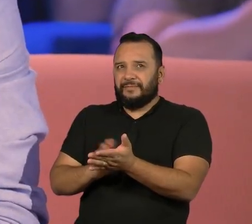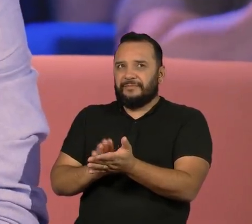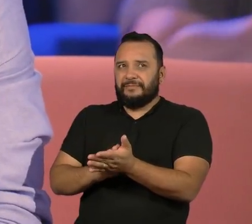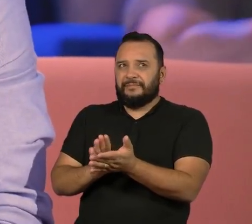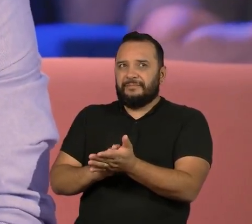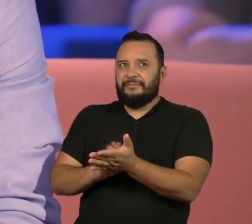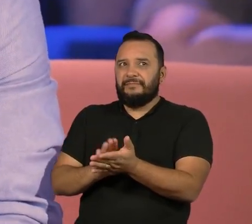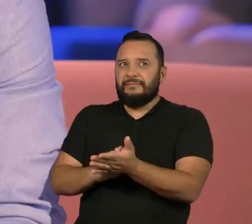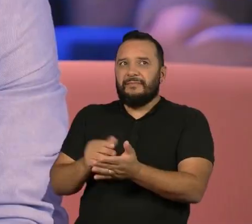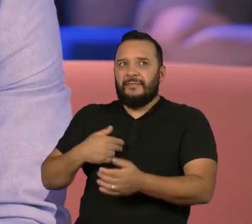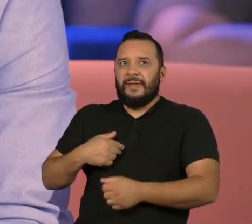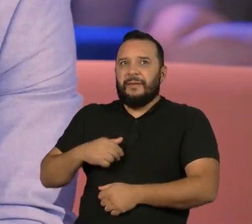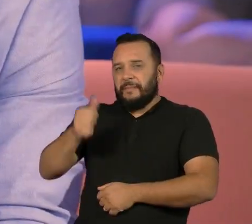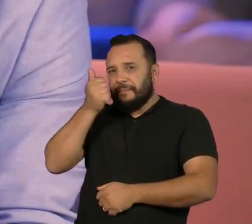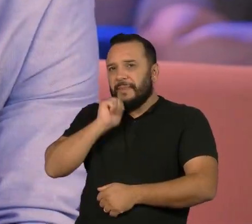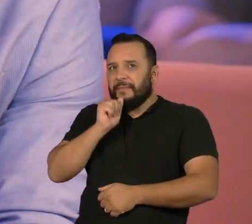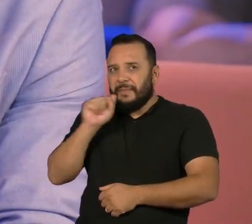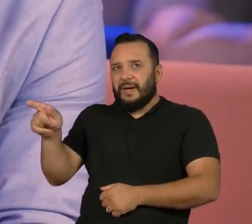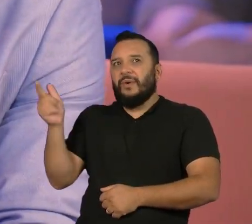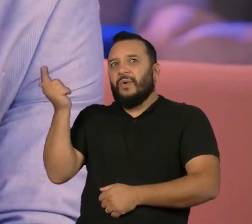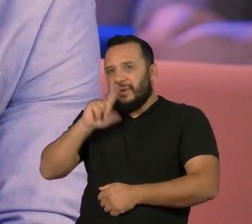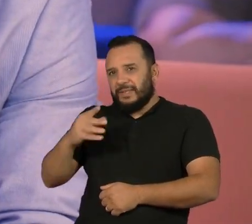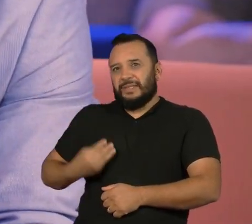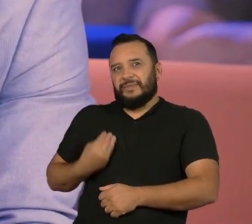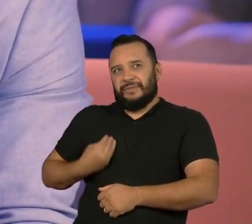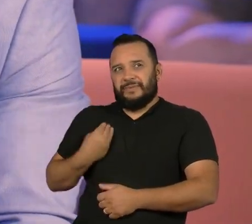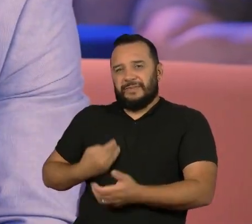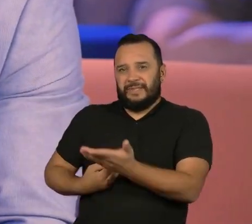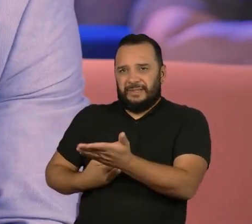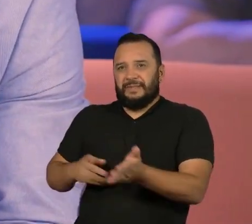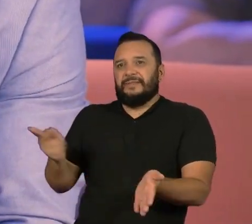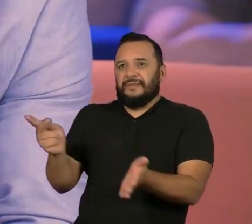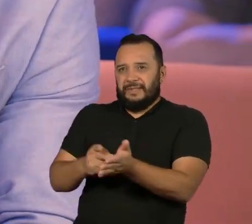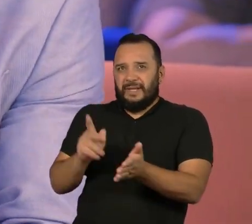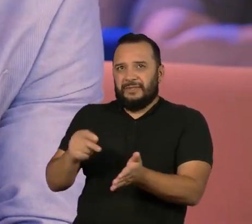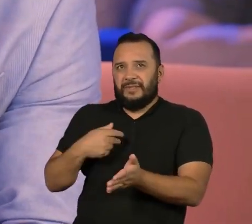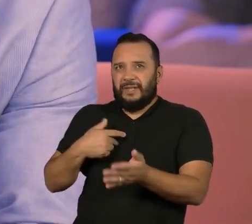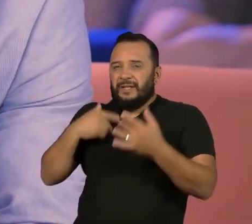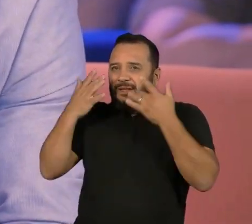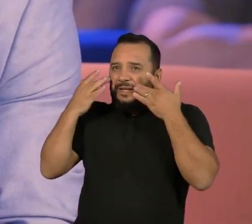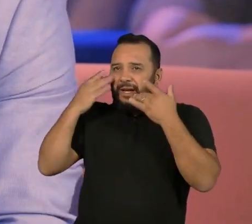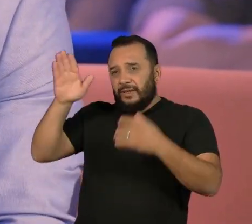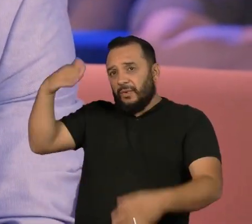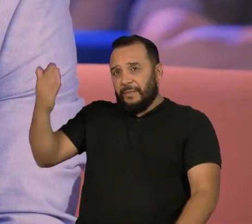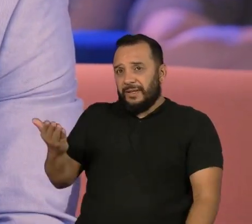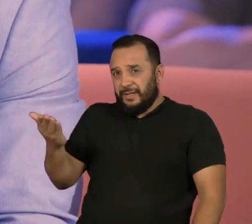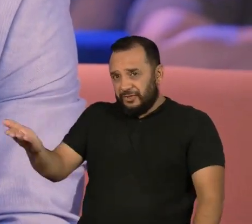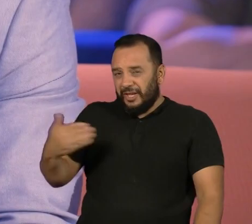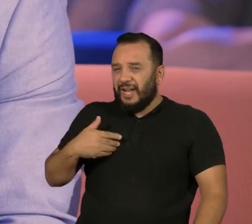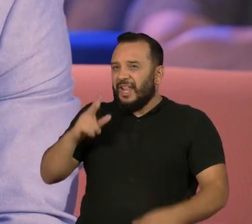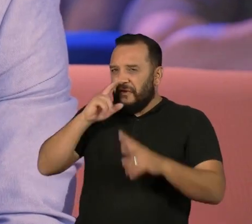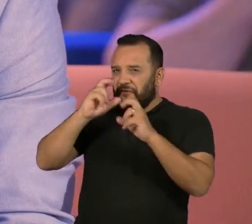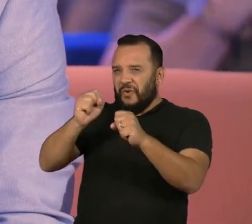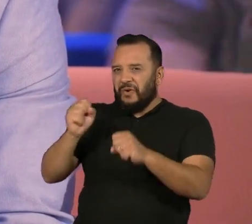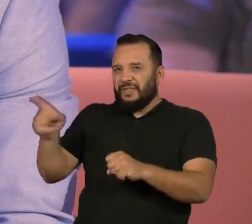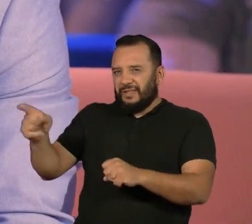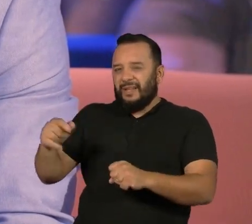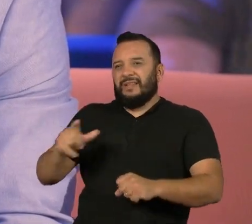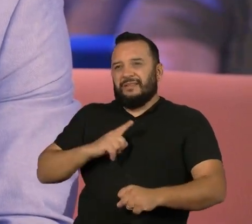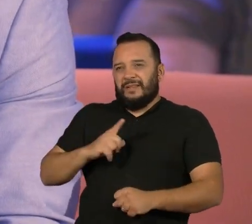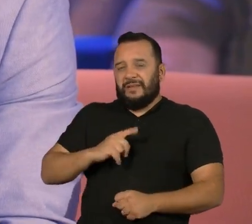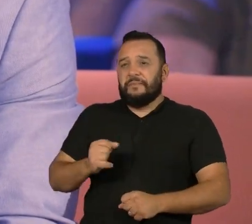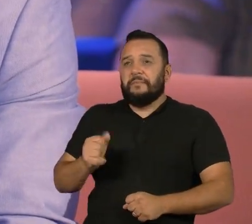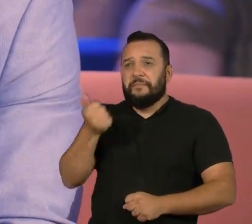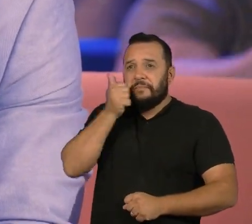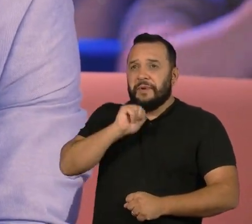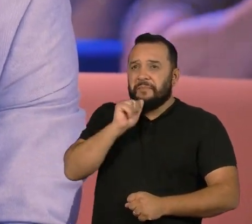Assim como ela é uma sobrevivente. Então, na verdade, a peça é uma grande homenagem à força que essa mulher teve. Para mim, a minha